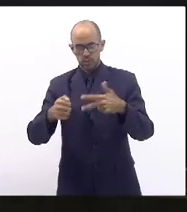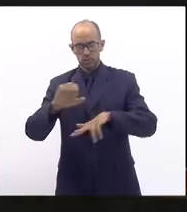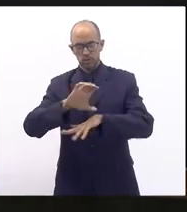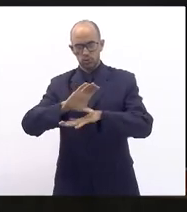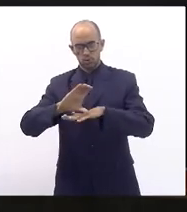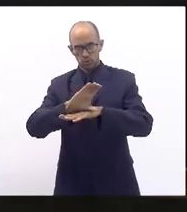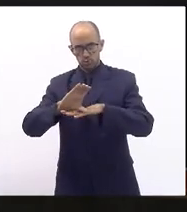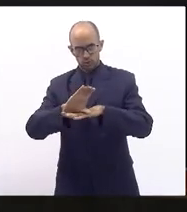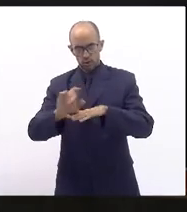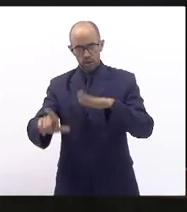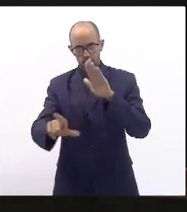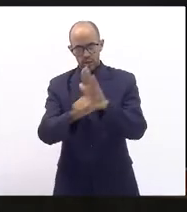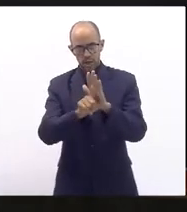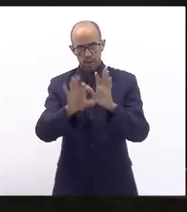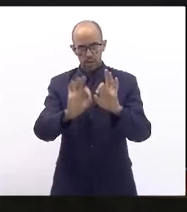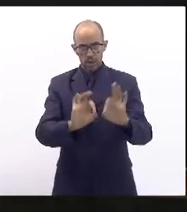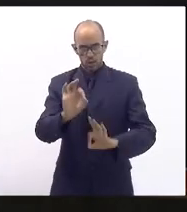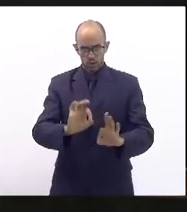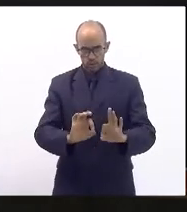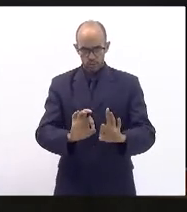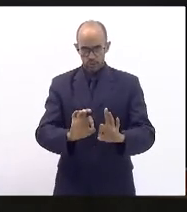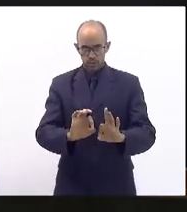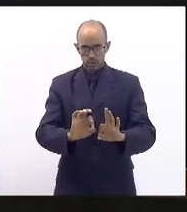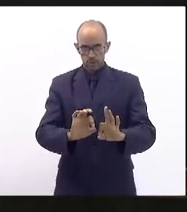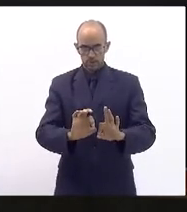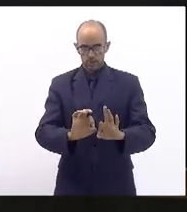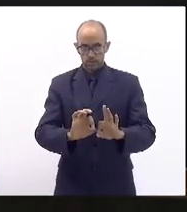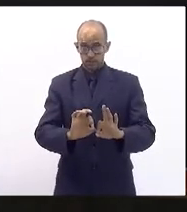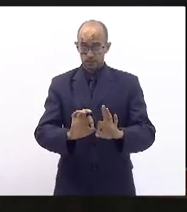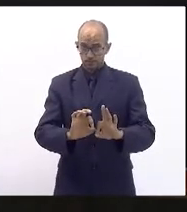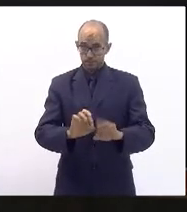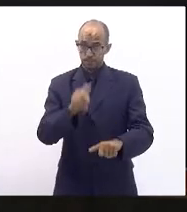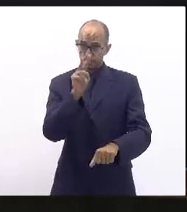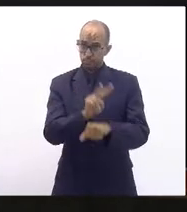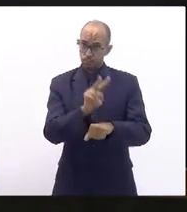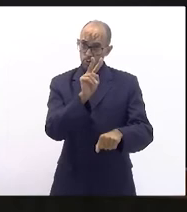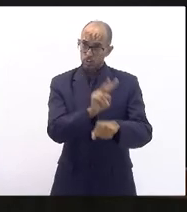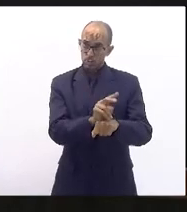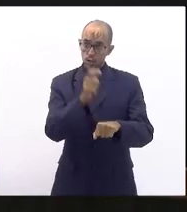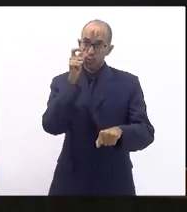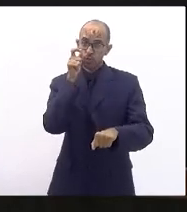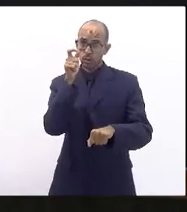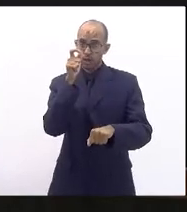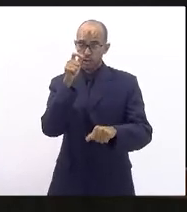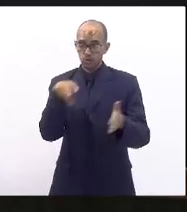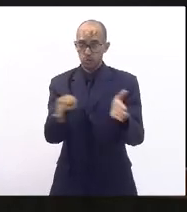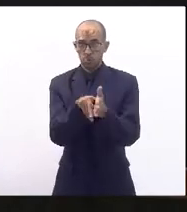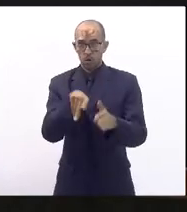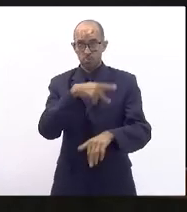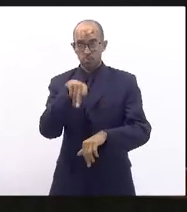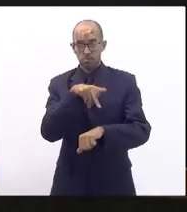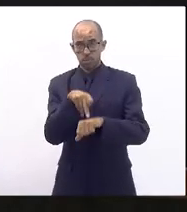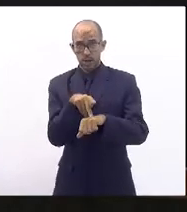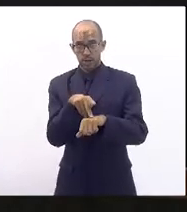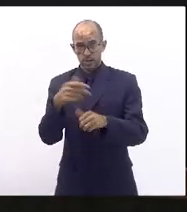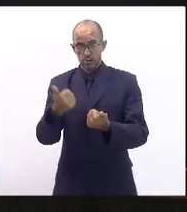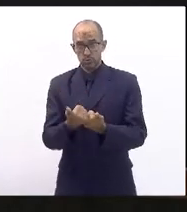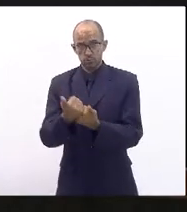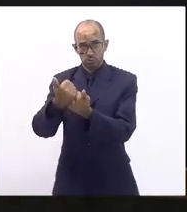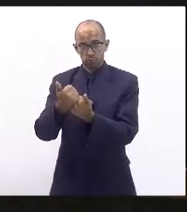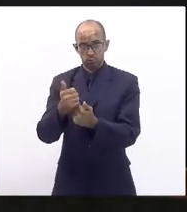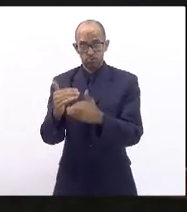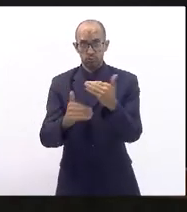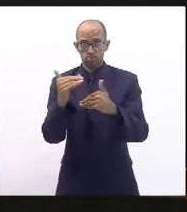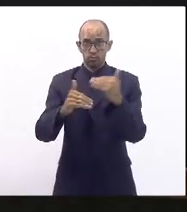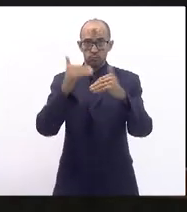da Lei e da ordem salvar alcance salvaguardando os interesses do país cooperando com